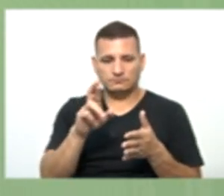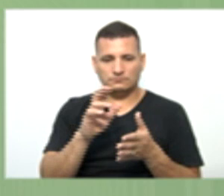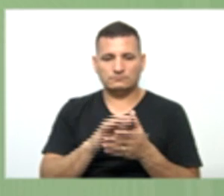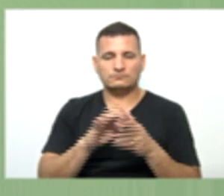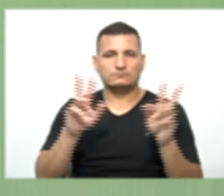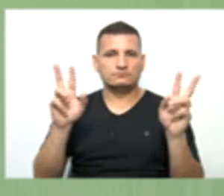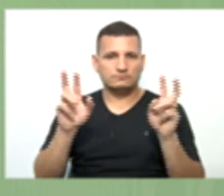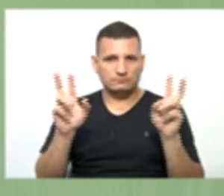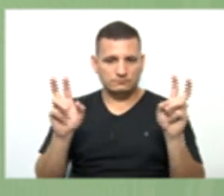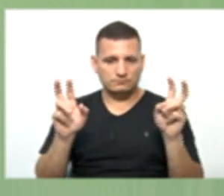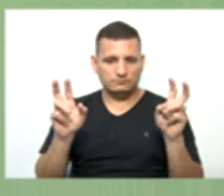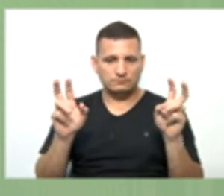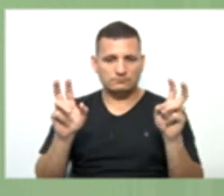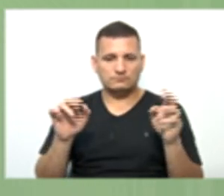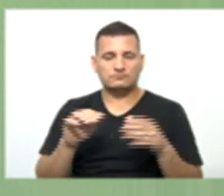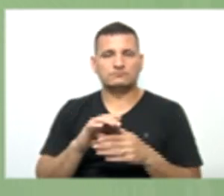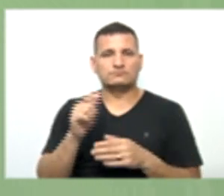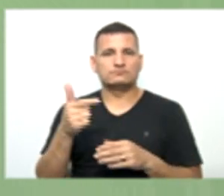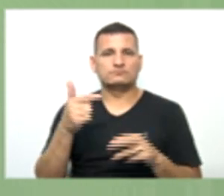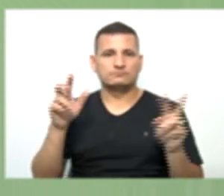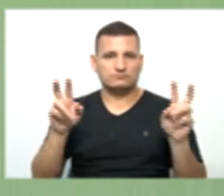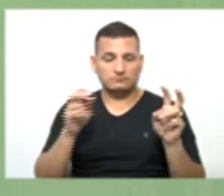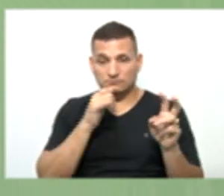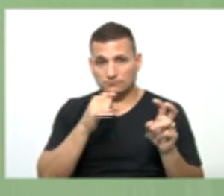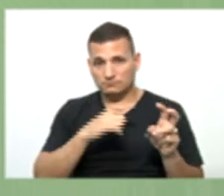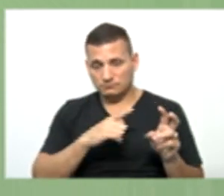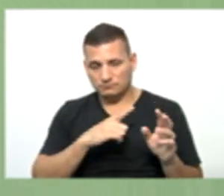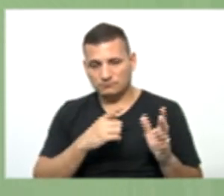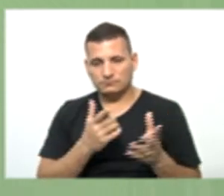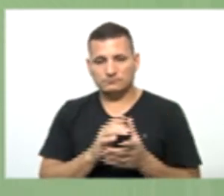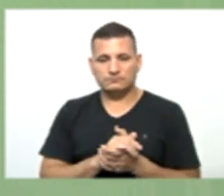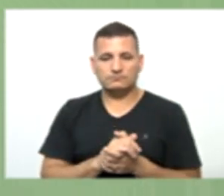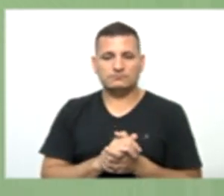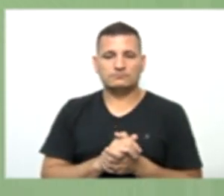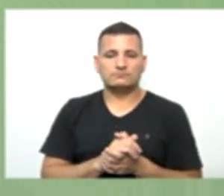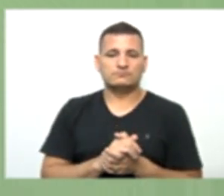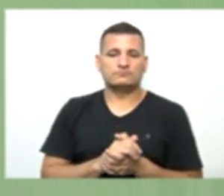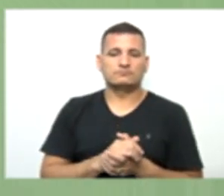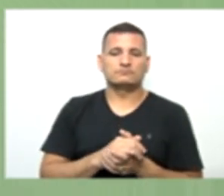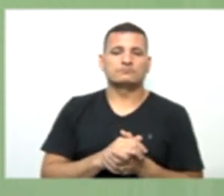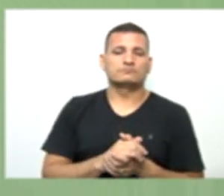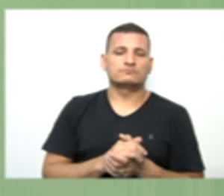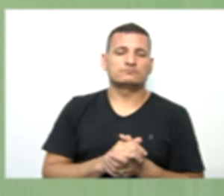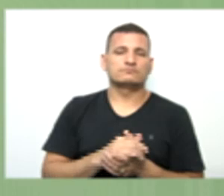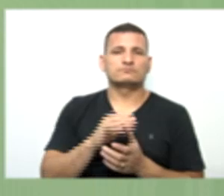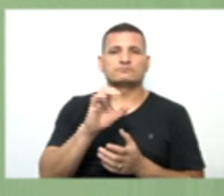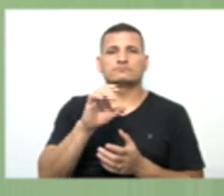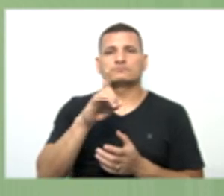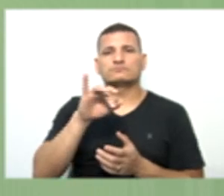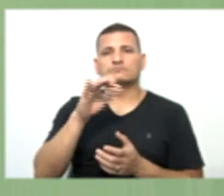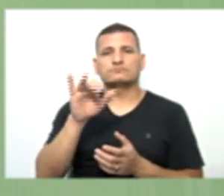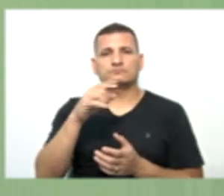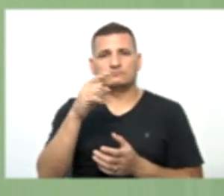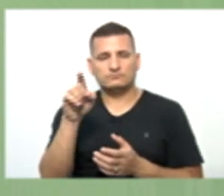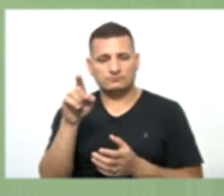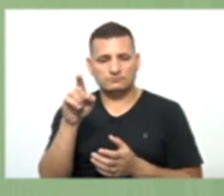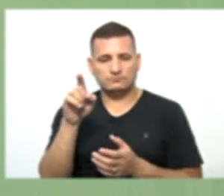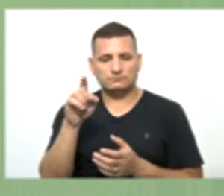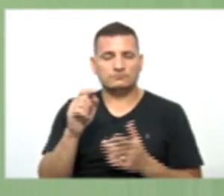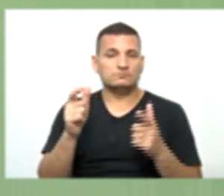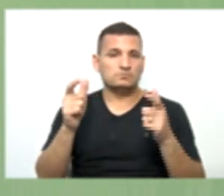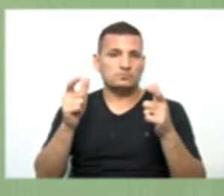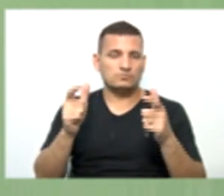título, subtítulo se houver, a edição a partir da segunda, o local,